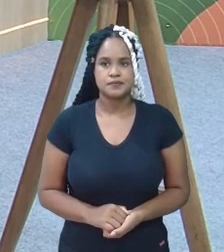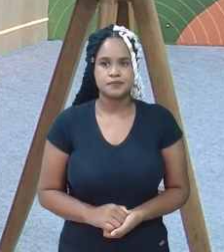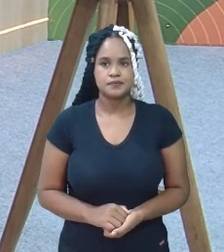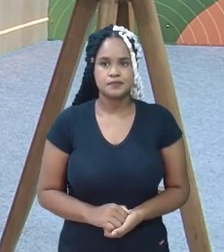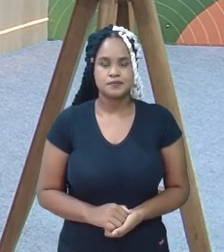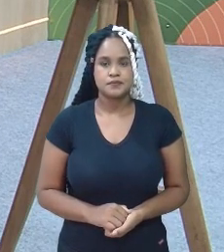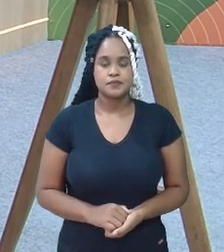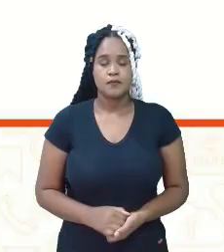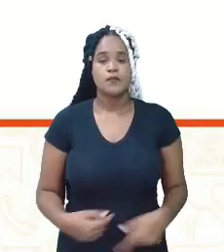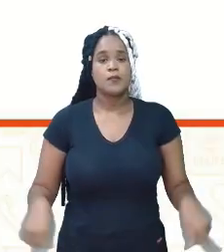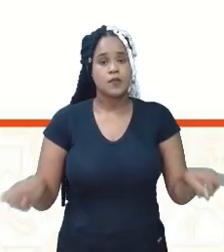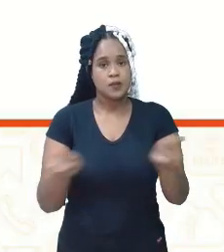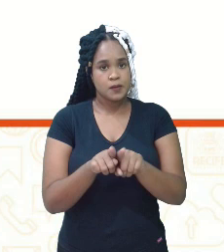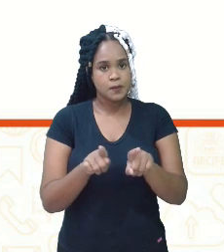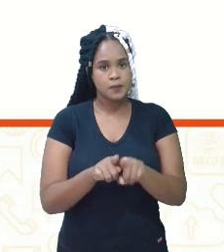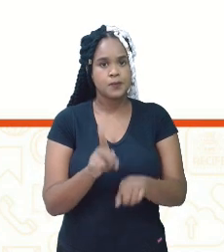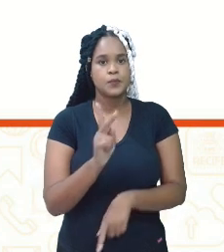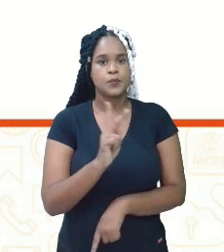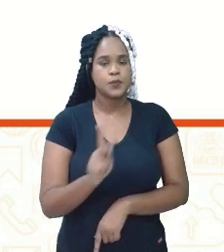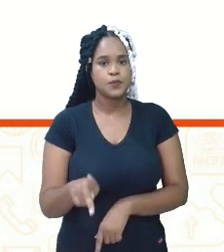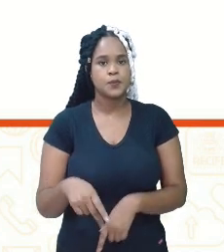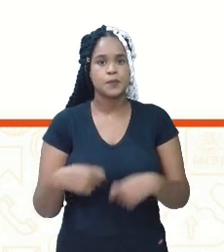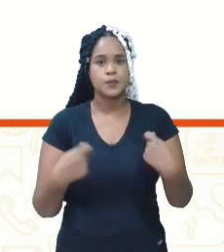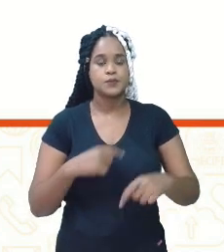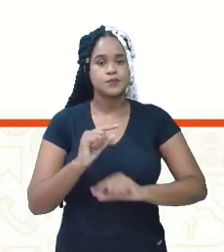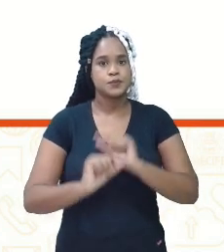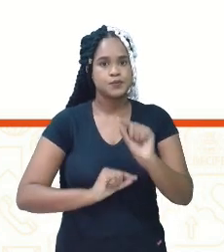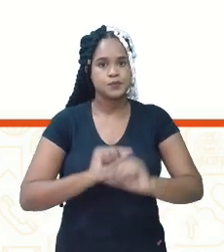Bom, é importante que o professor